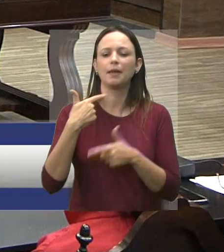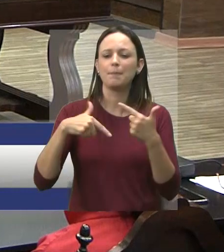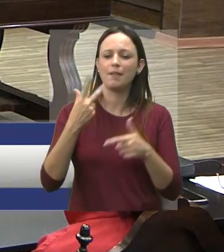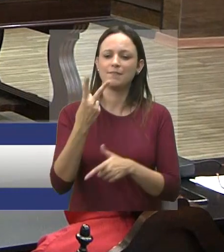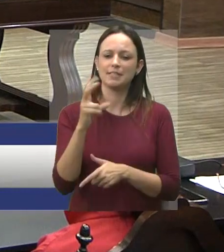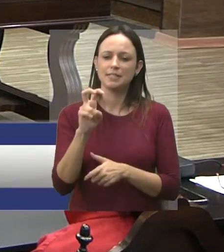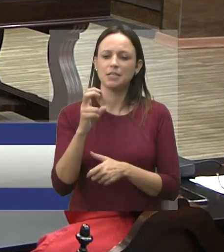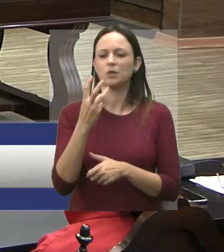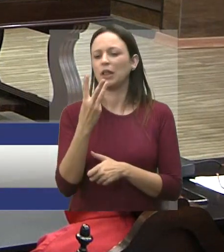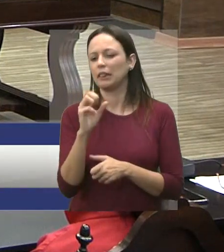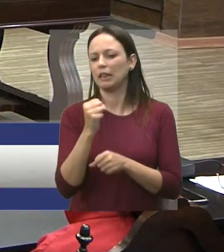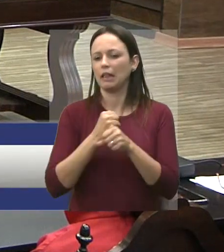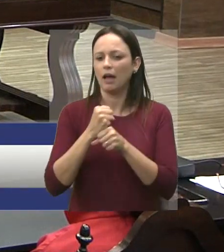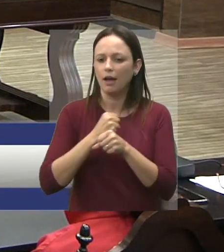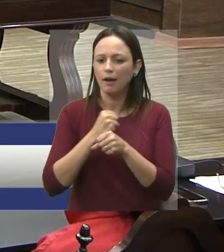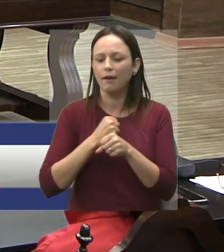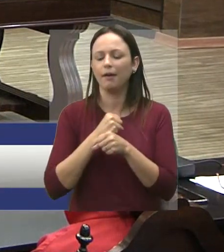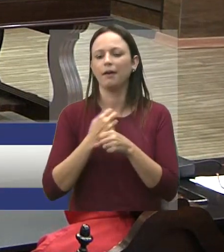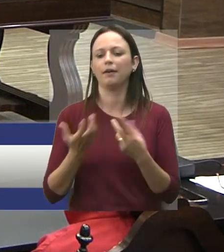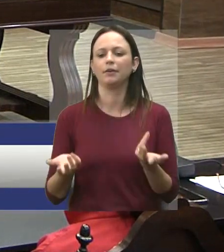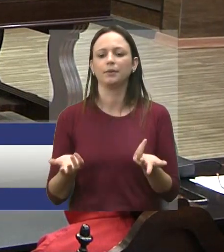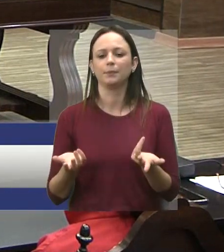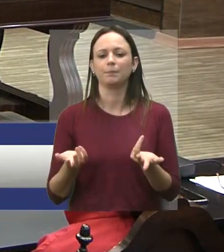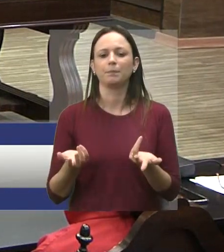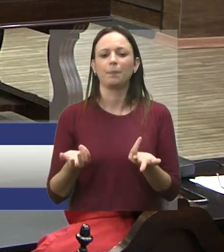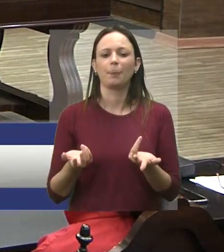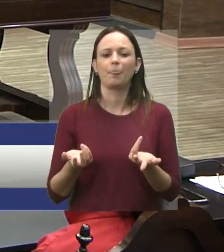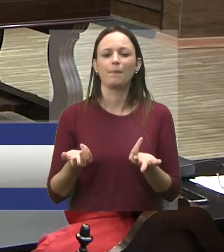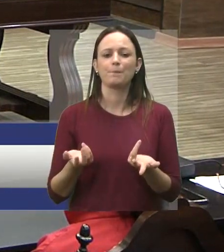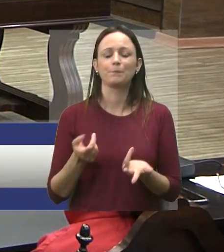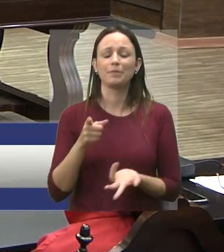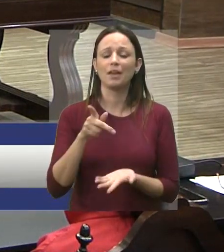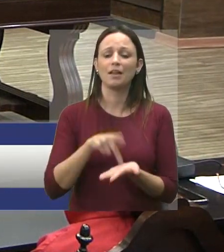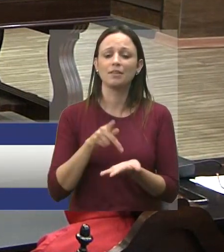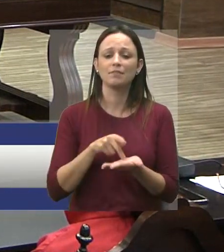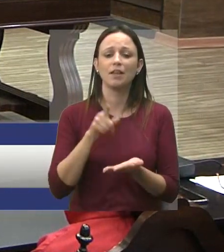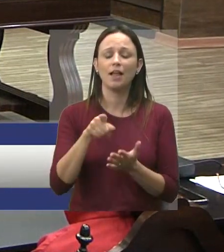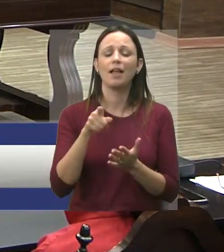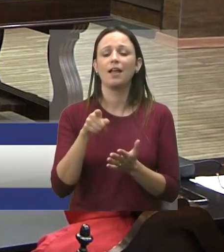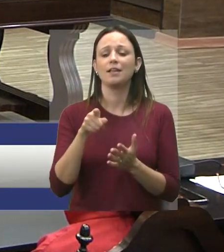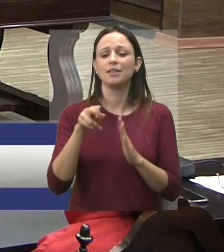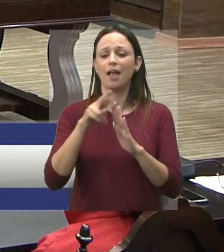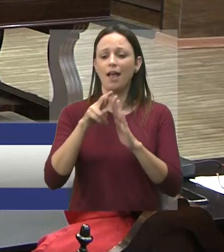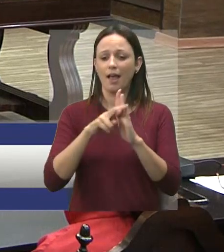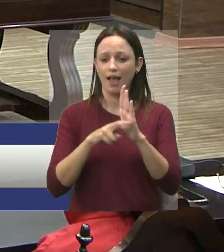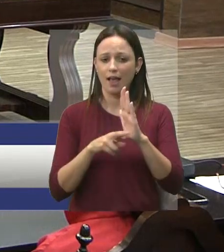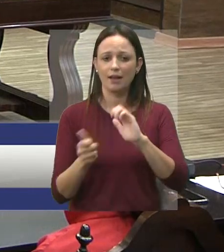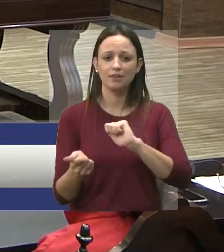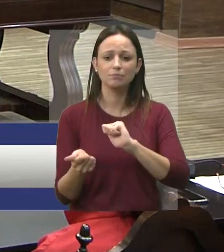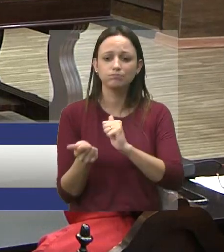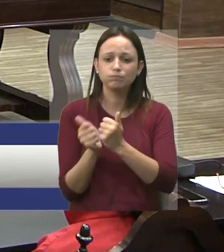30 anos, e que sempre, na verdade, a regra de transição,